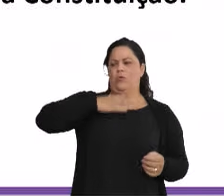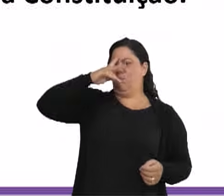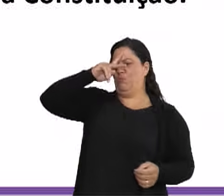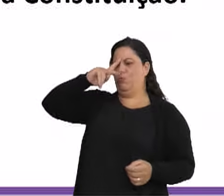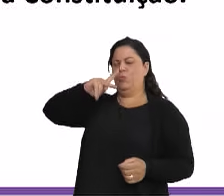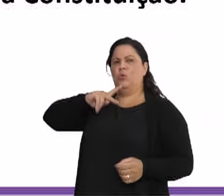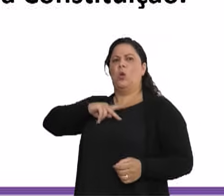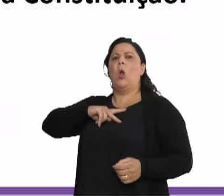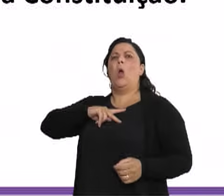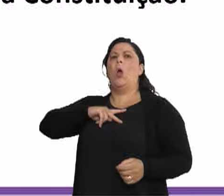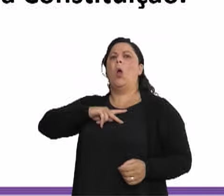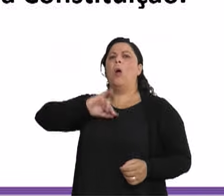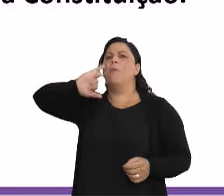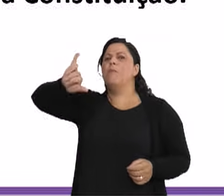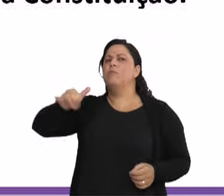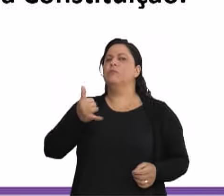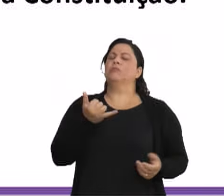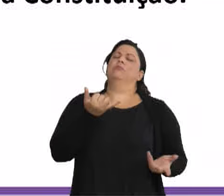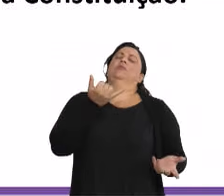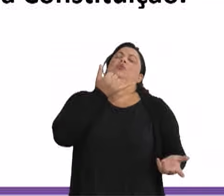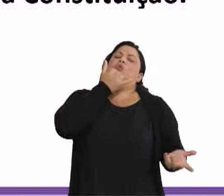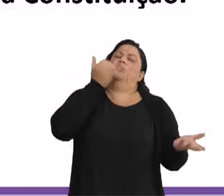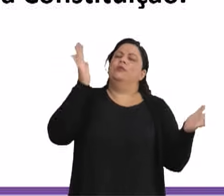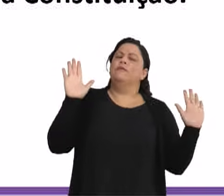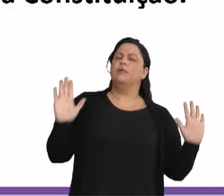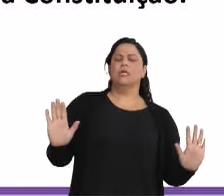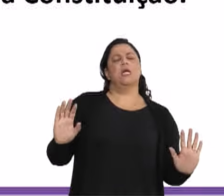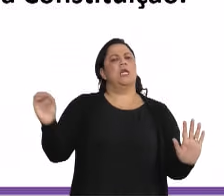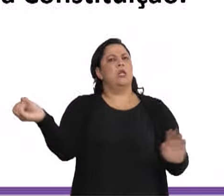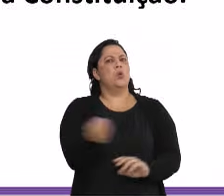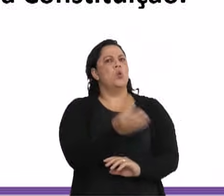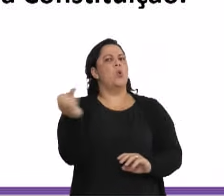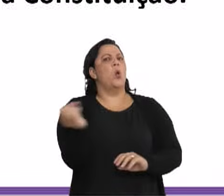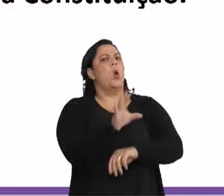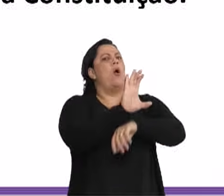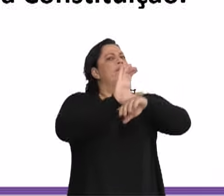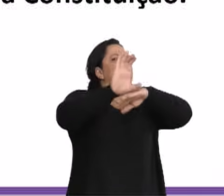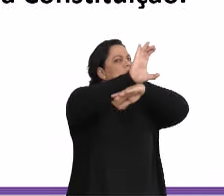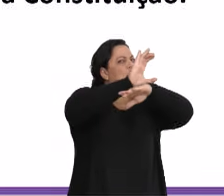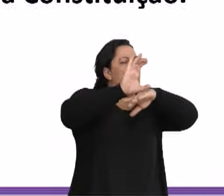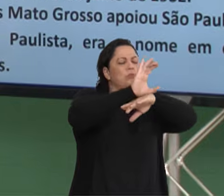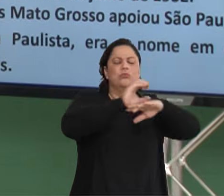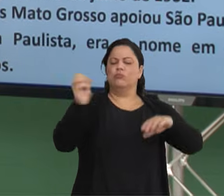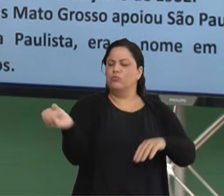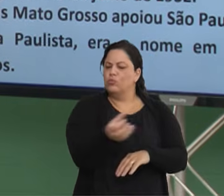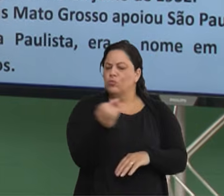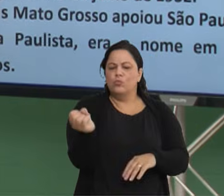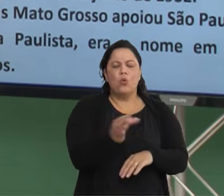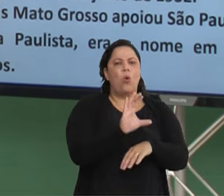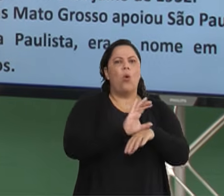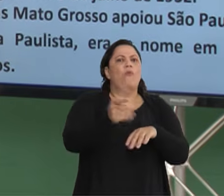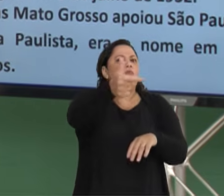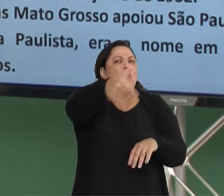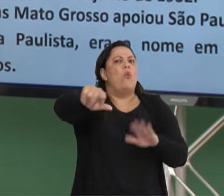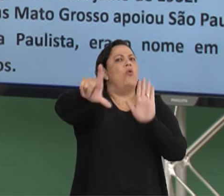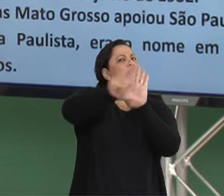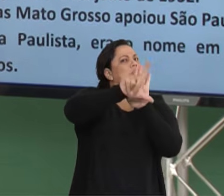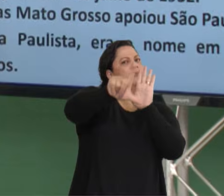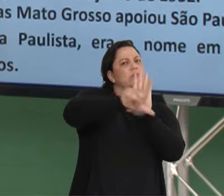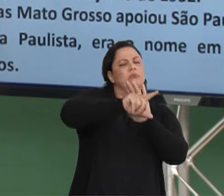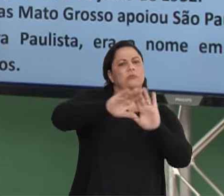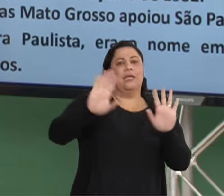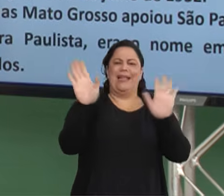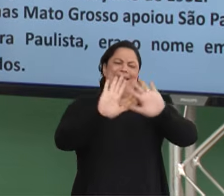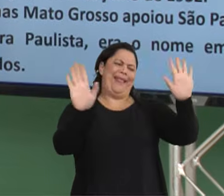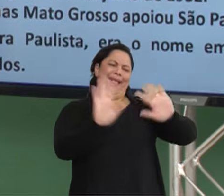Brasil ter uma nova Constituição. Entendeu o porquê do nome? São Paulo está dizendo, eu não estou brigando porque eu quero tirar